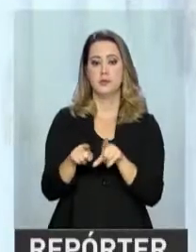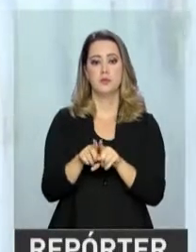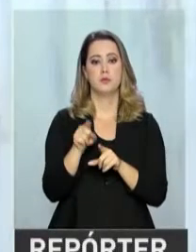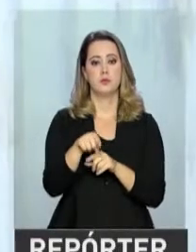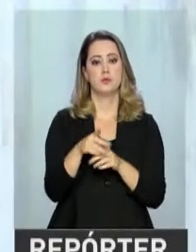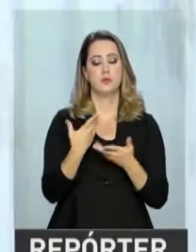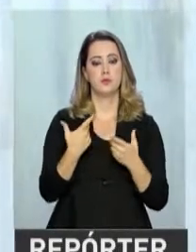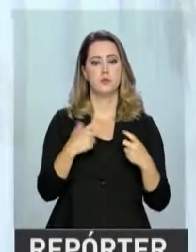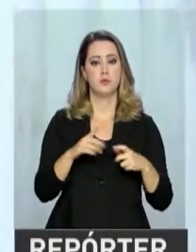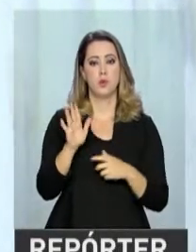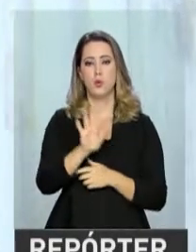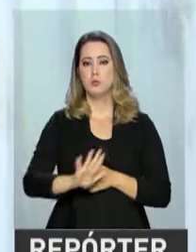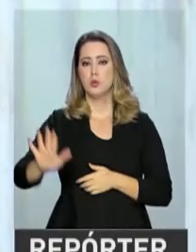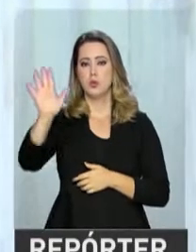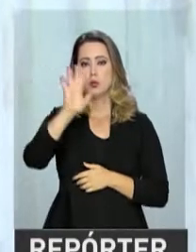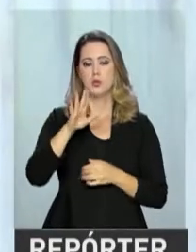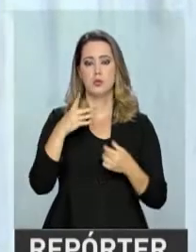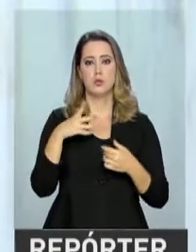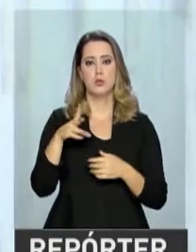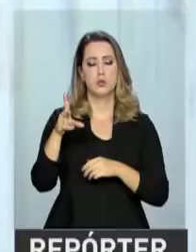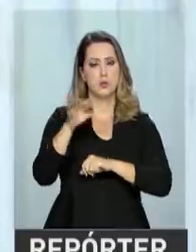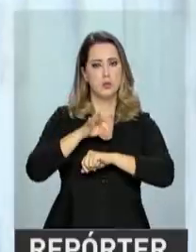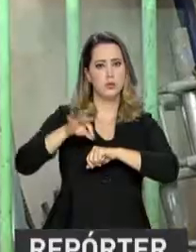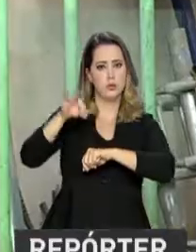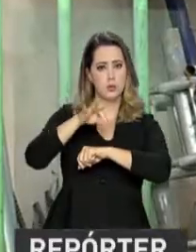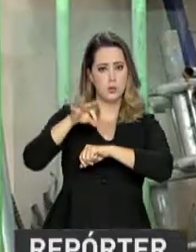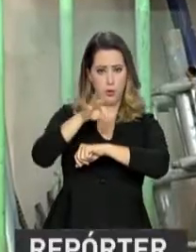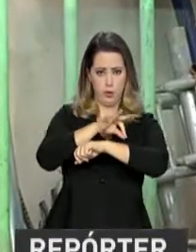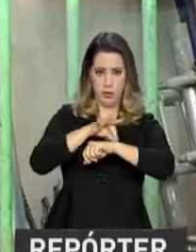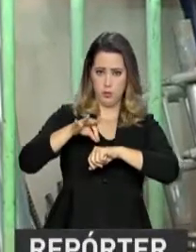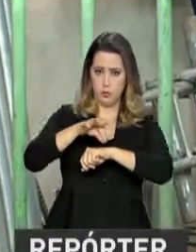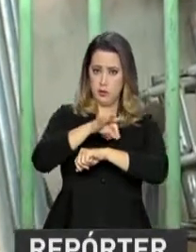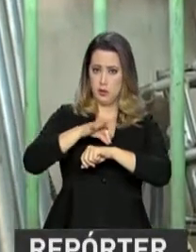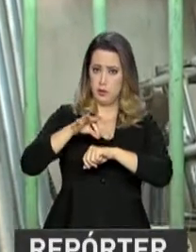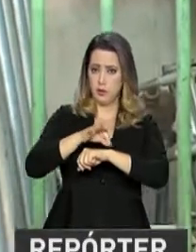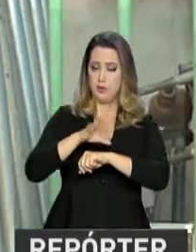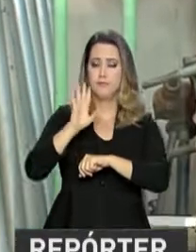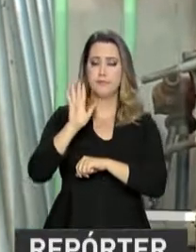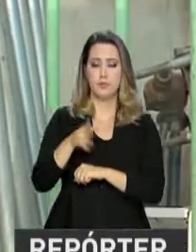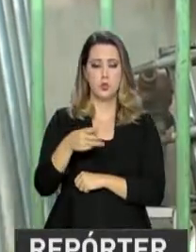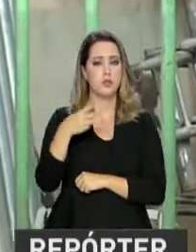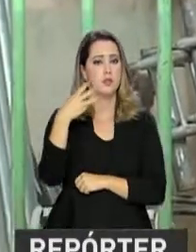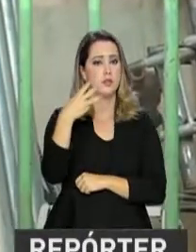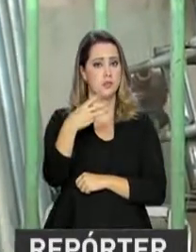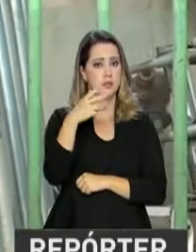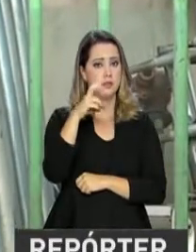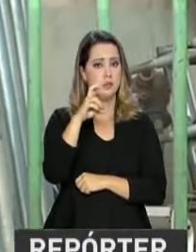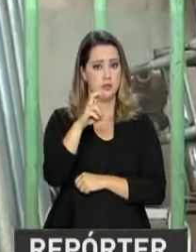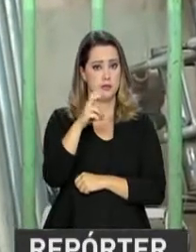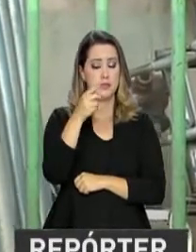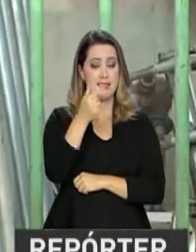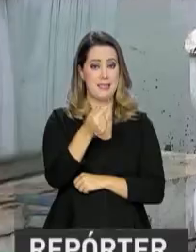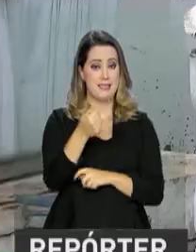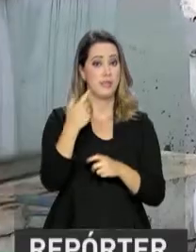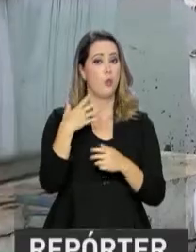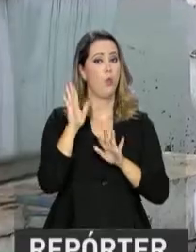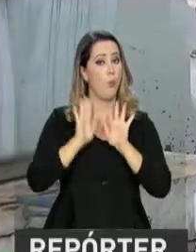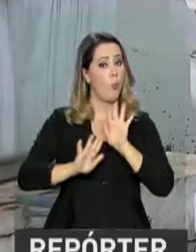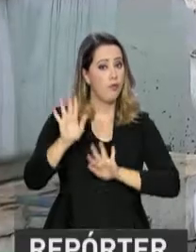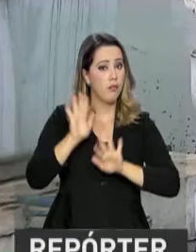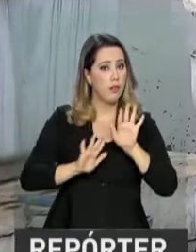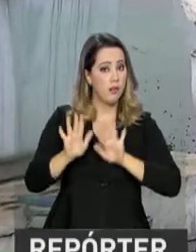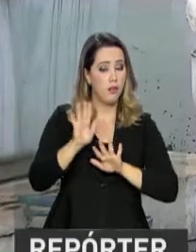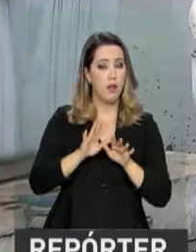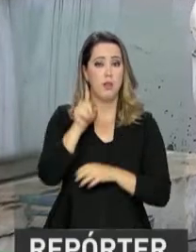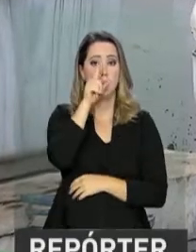o chamado mapa da dengue 357 municípios estão em situação de risco de surto de dengue vi